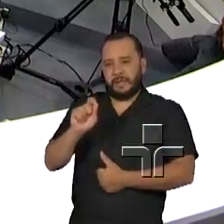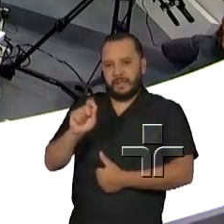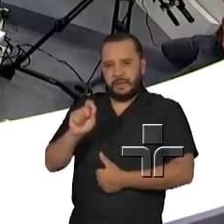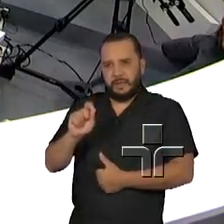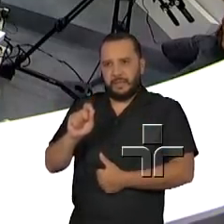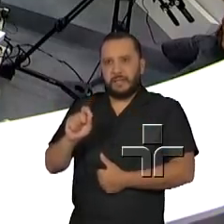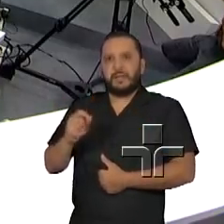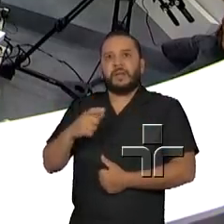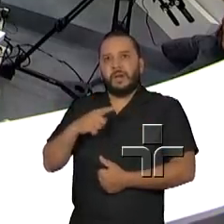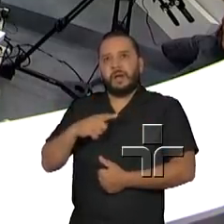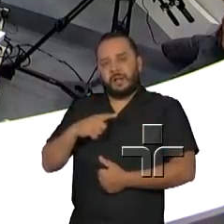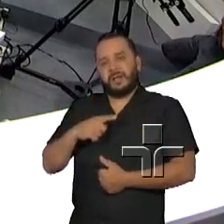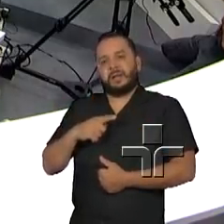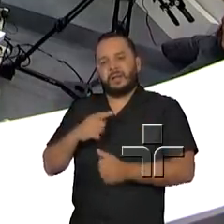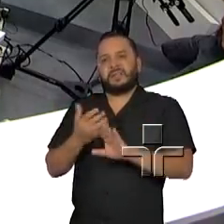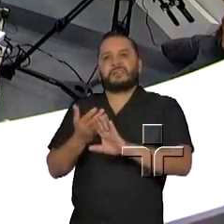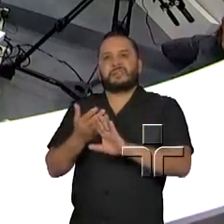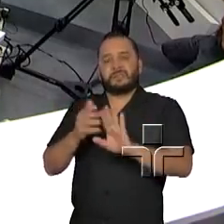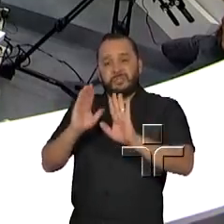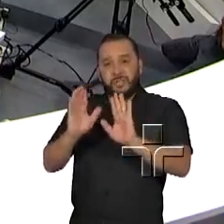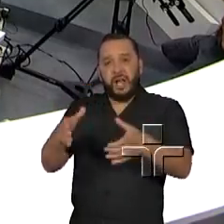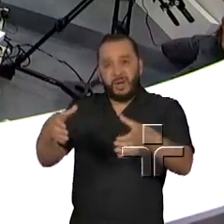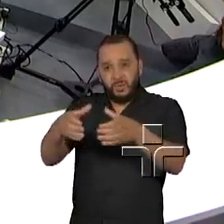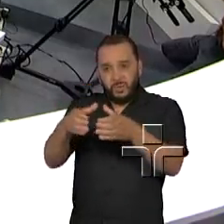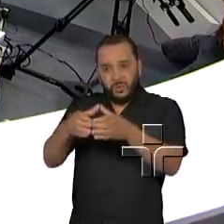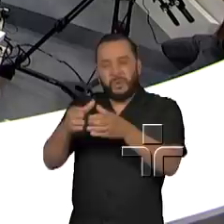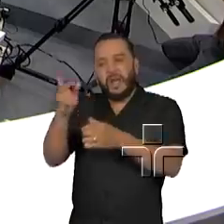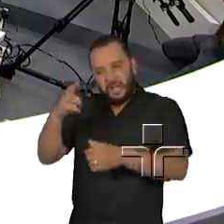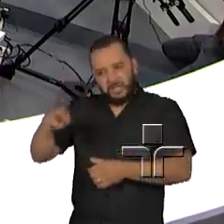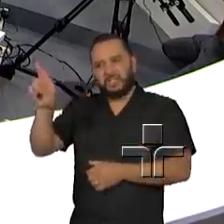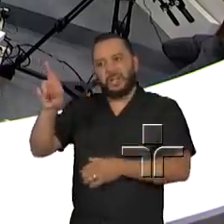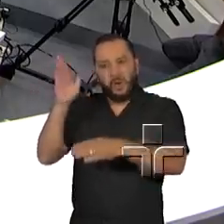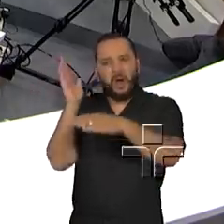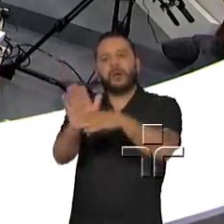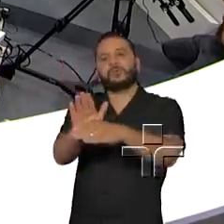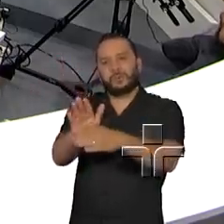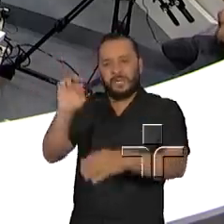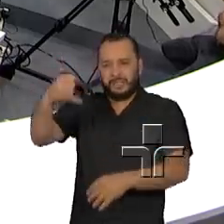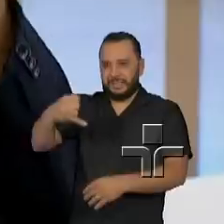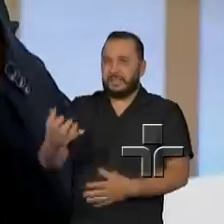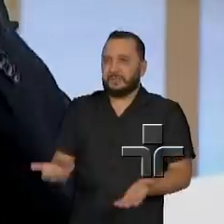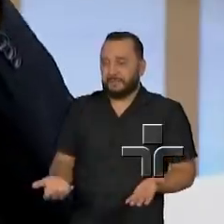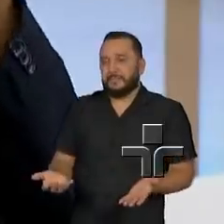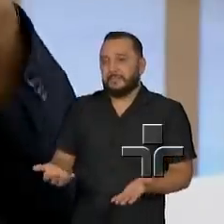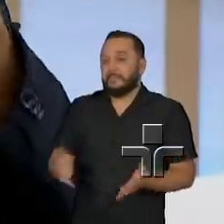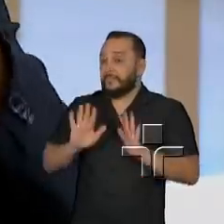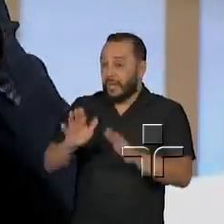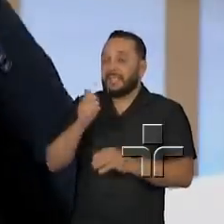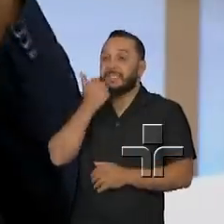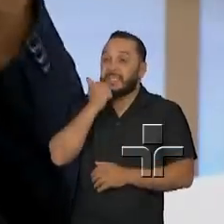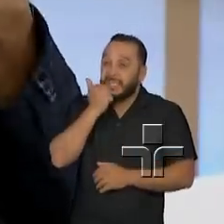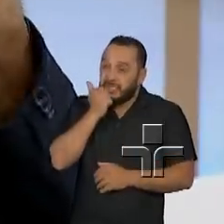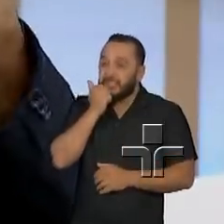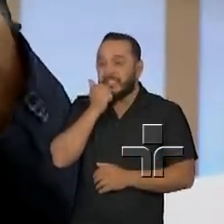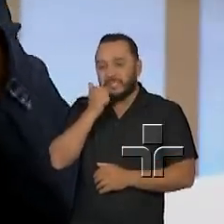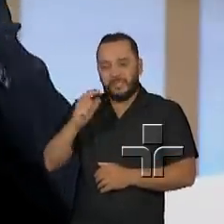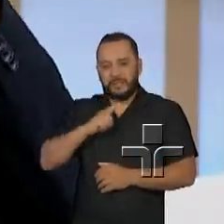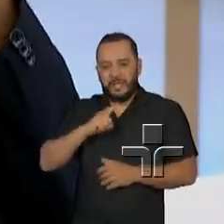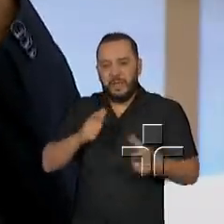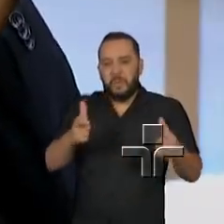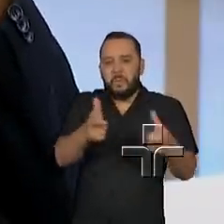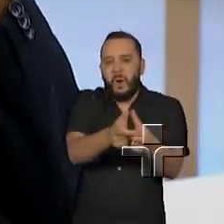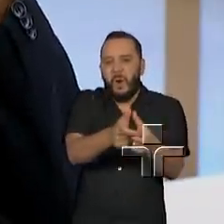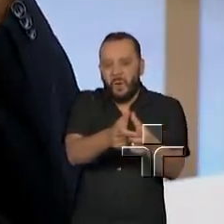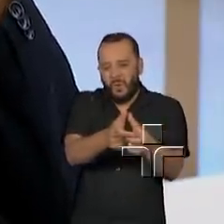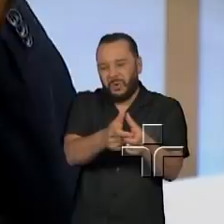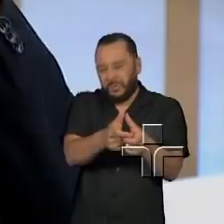contra a redução de danos, a favor de comunidades terapêuticas religiosas. Então, na verdade, os cientistas estavam lá em minoria, era